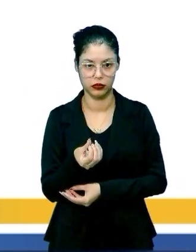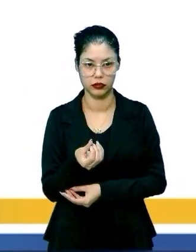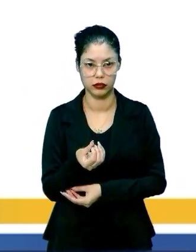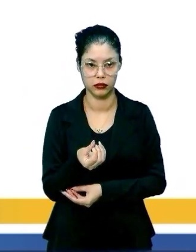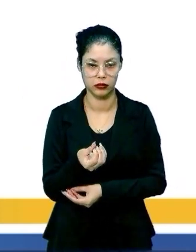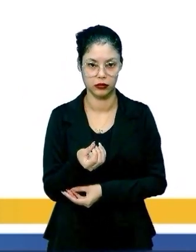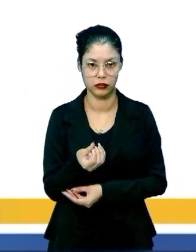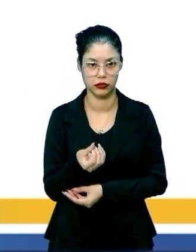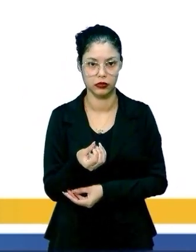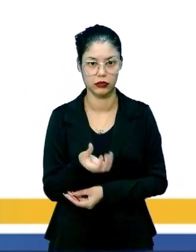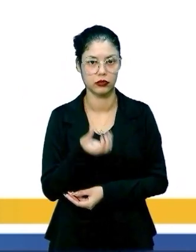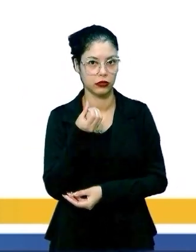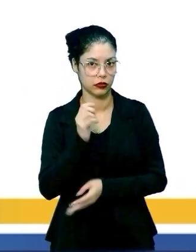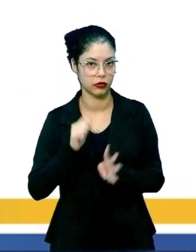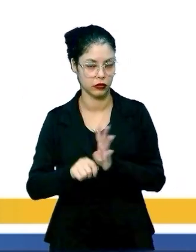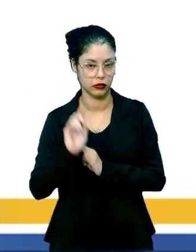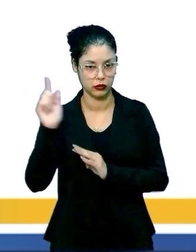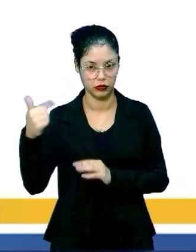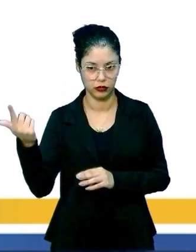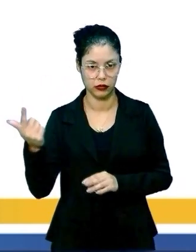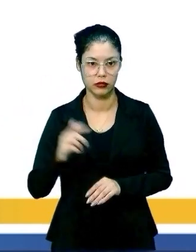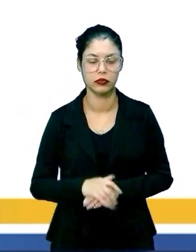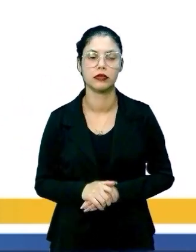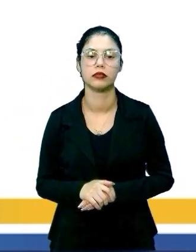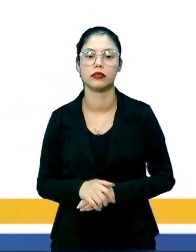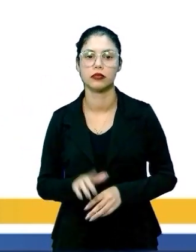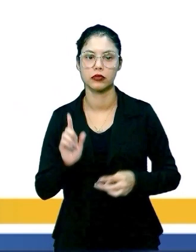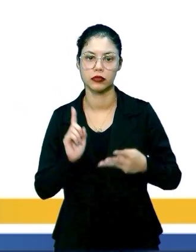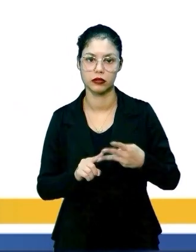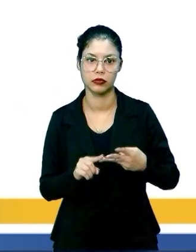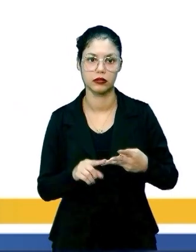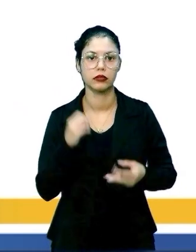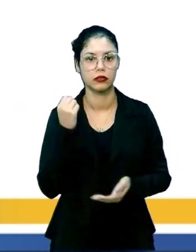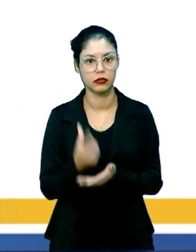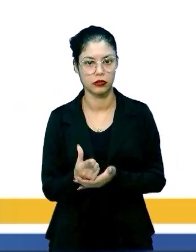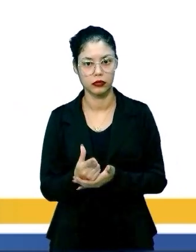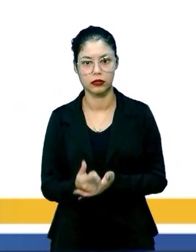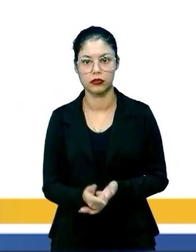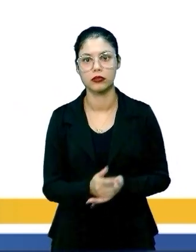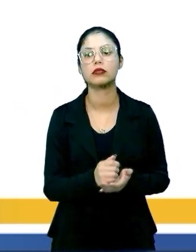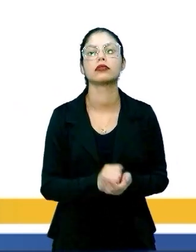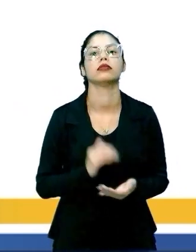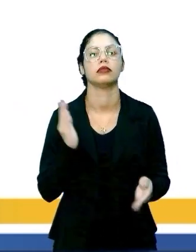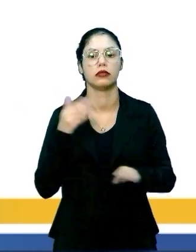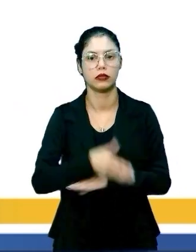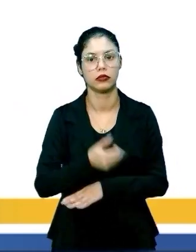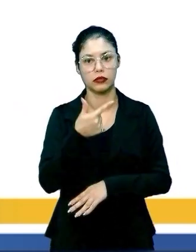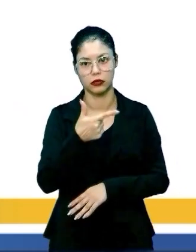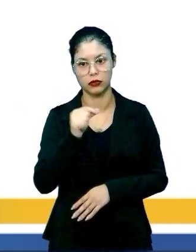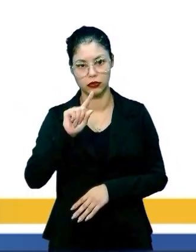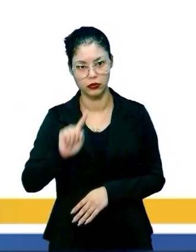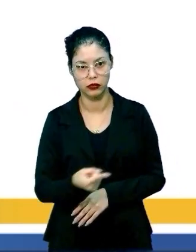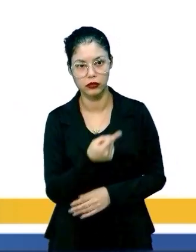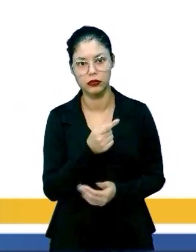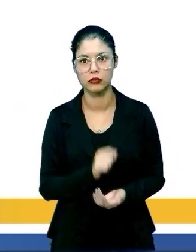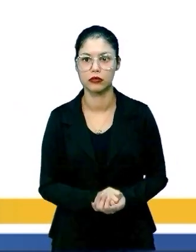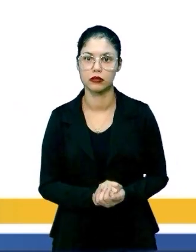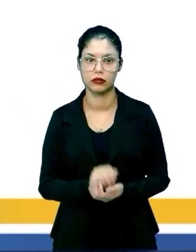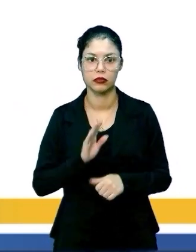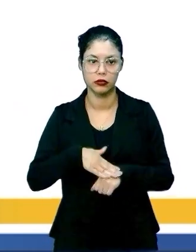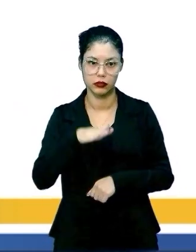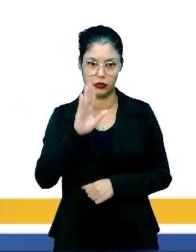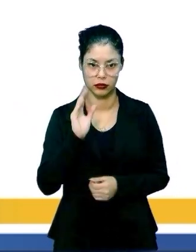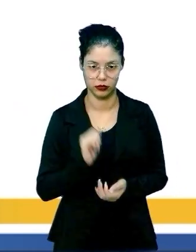de 26 mil para dali a 6 meses. Opção 3, pagar a prazo, dando uma entrada de 20